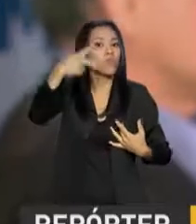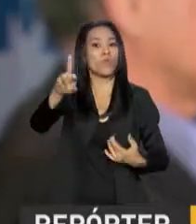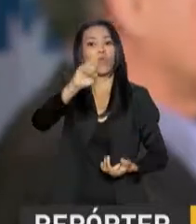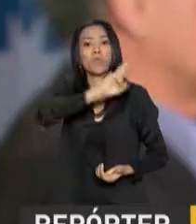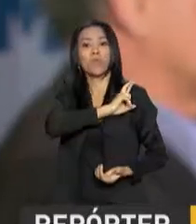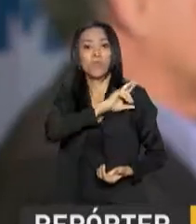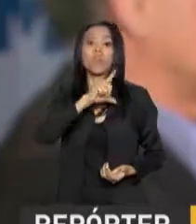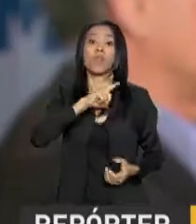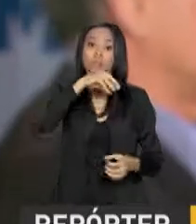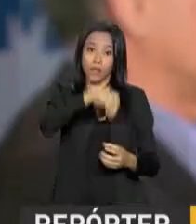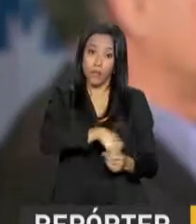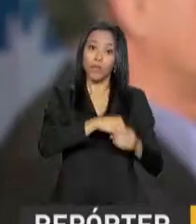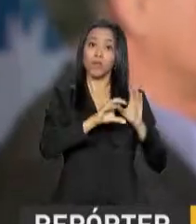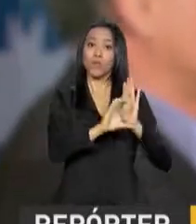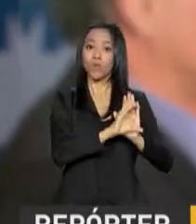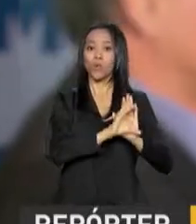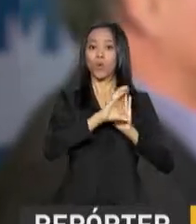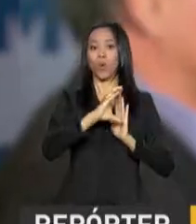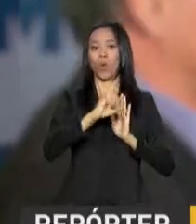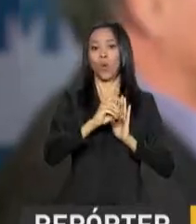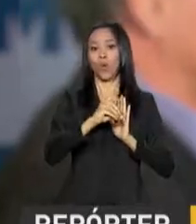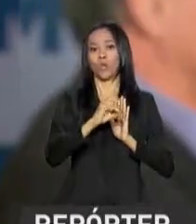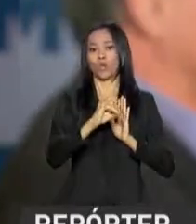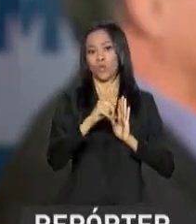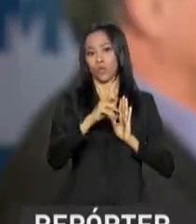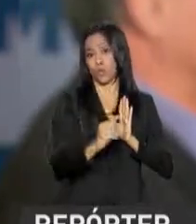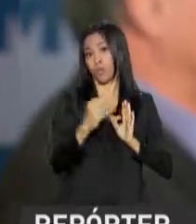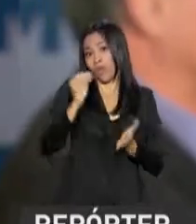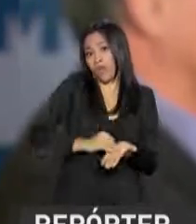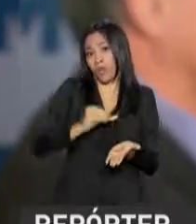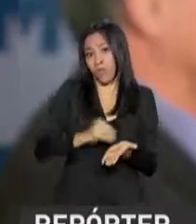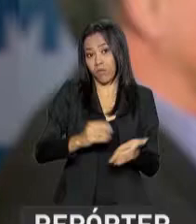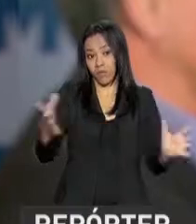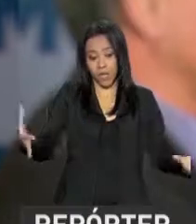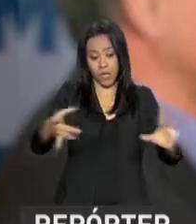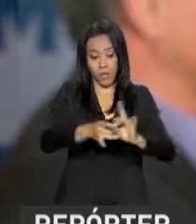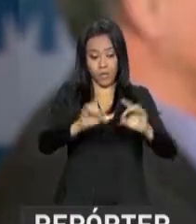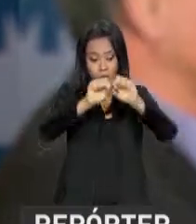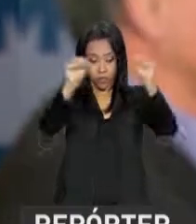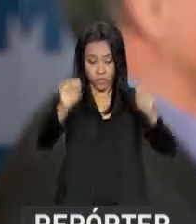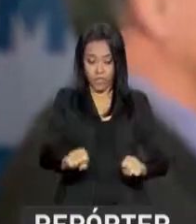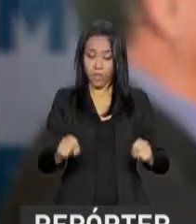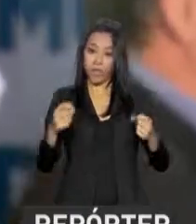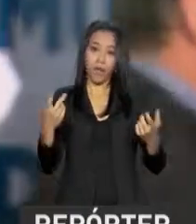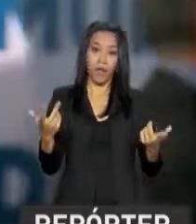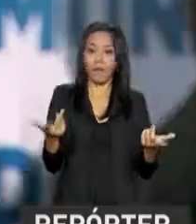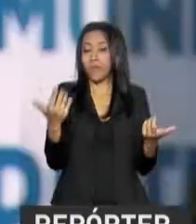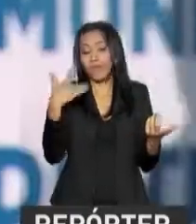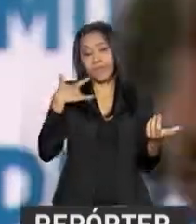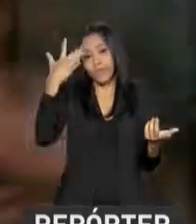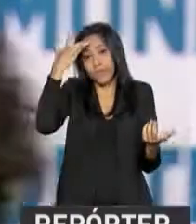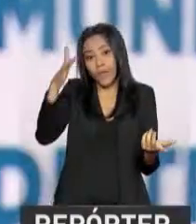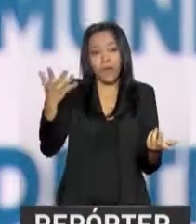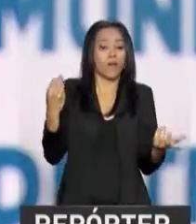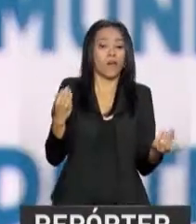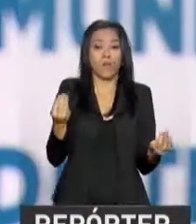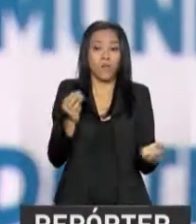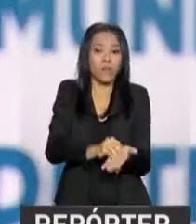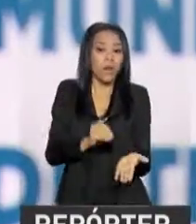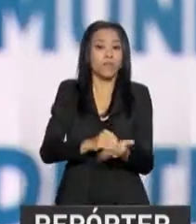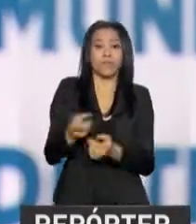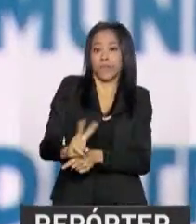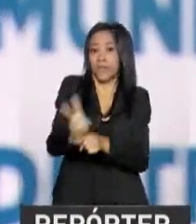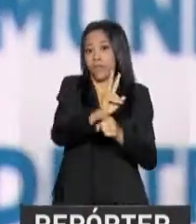no código porque não está integrado a todo o peso da própria gestão do trânsito a falta de atuação a falta de educação a falta de